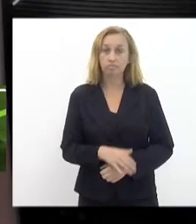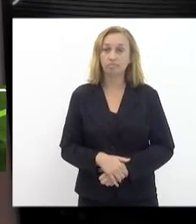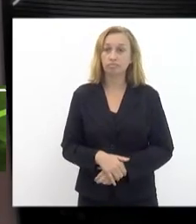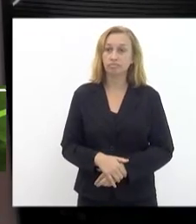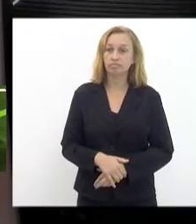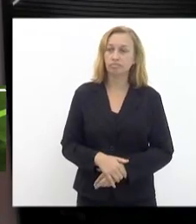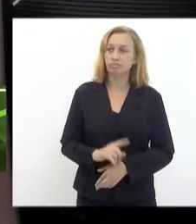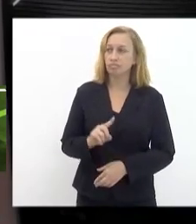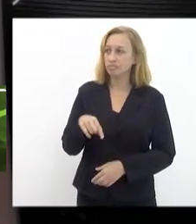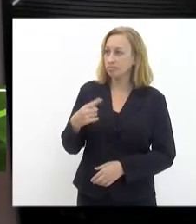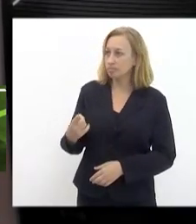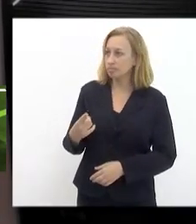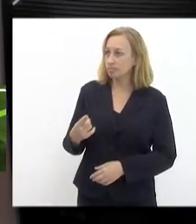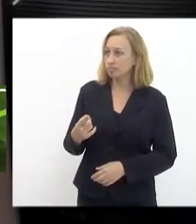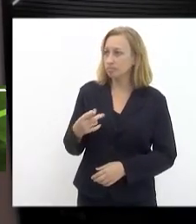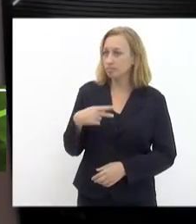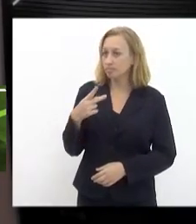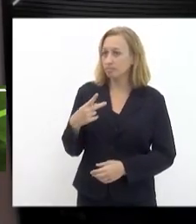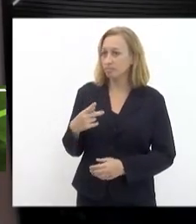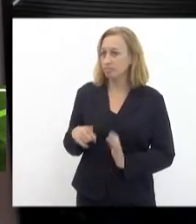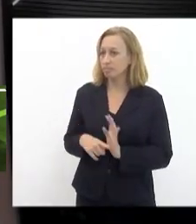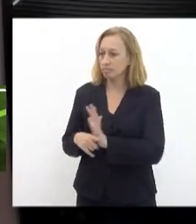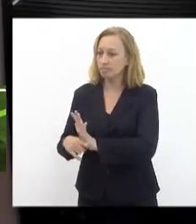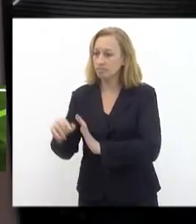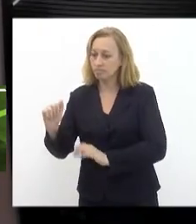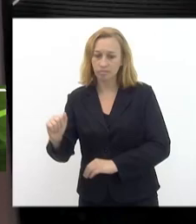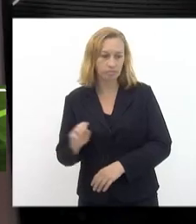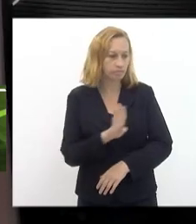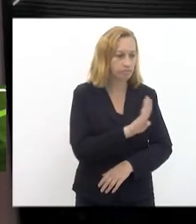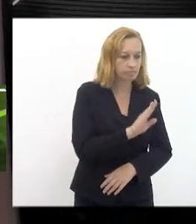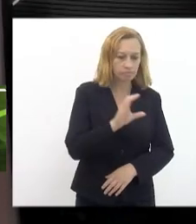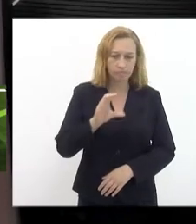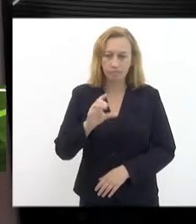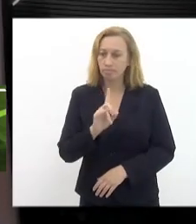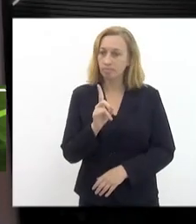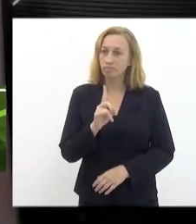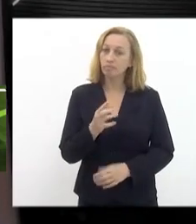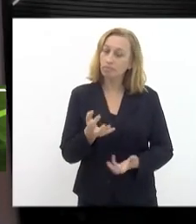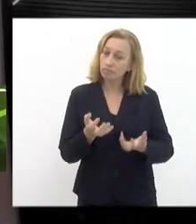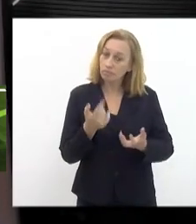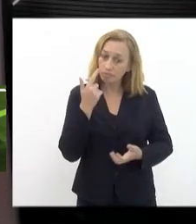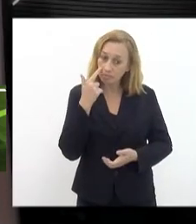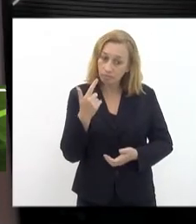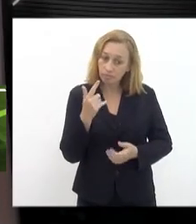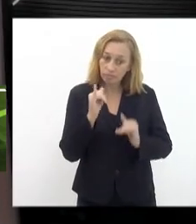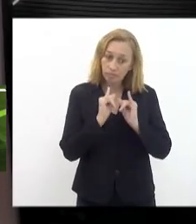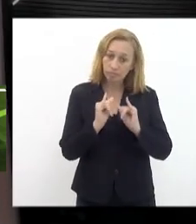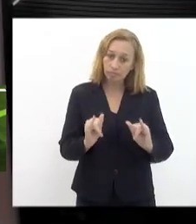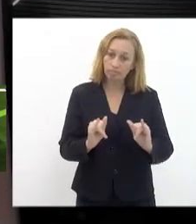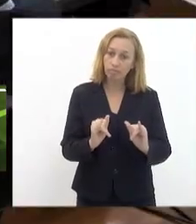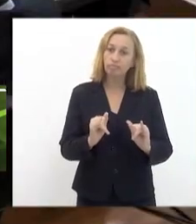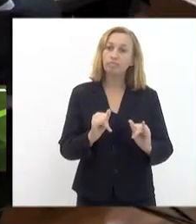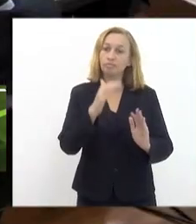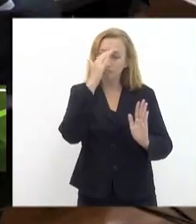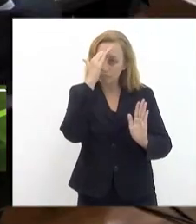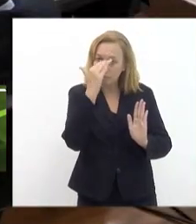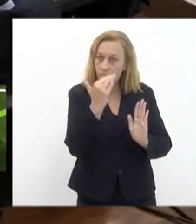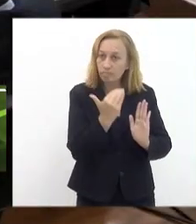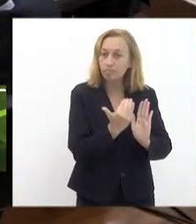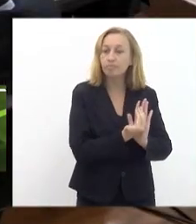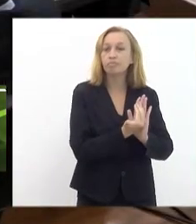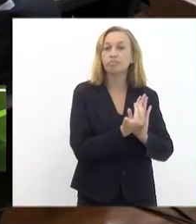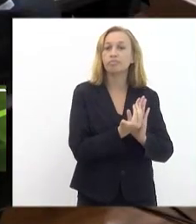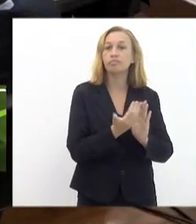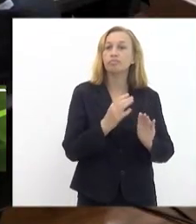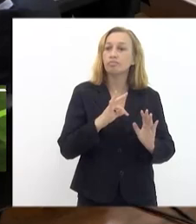dizer que o favorecesse A B ou C isso aqui não que eu quero aquilo que está sendo anunciado seja realizado entra